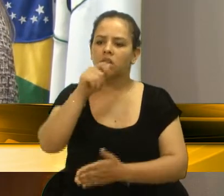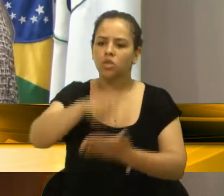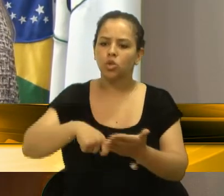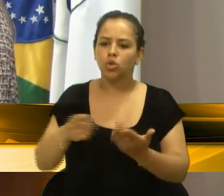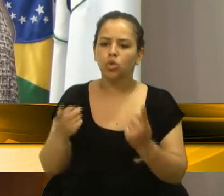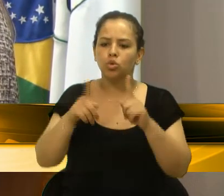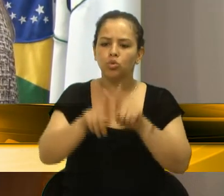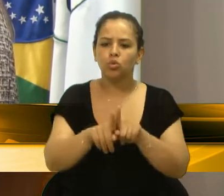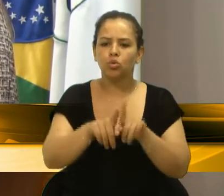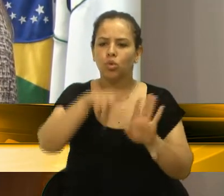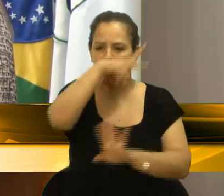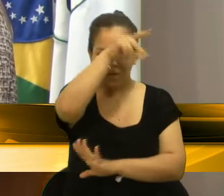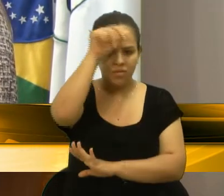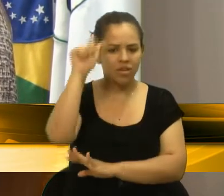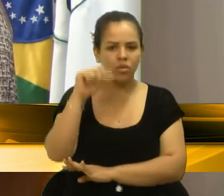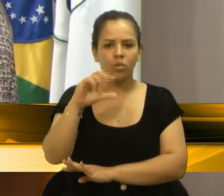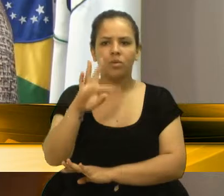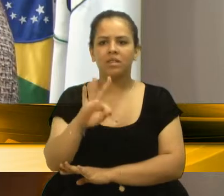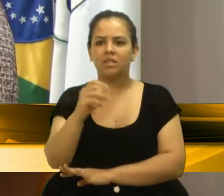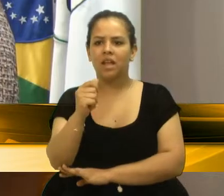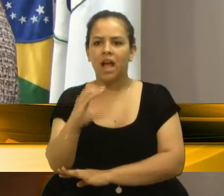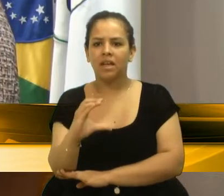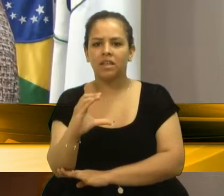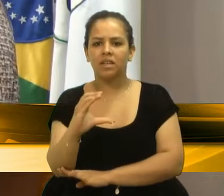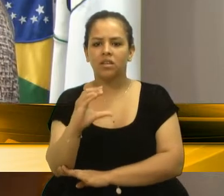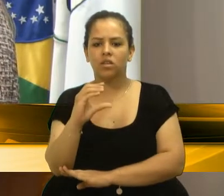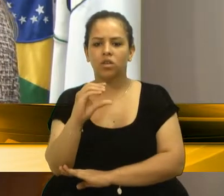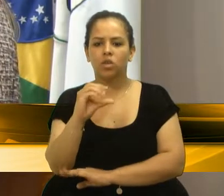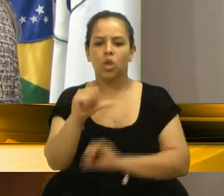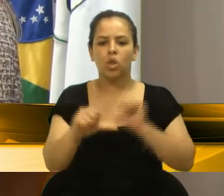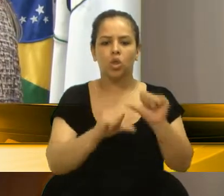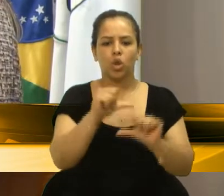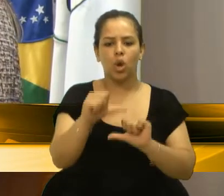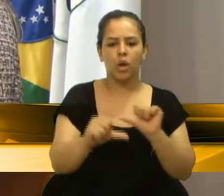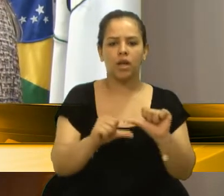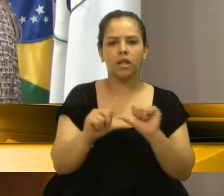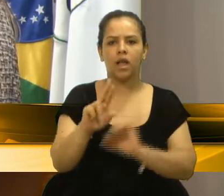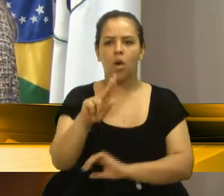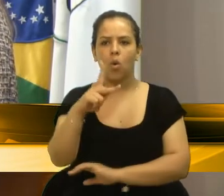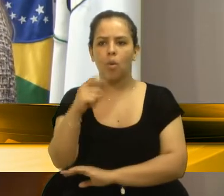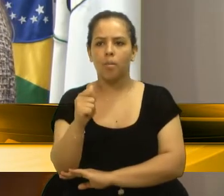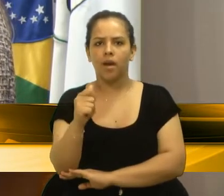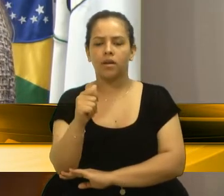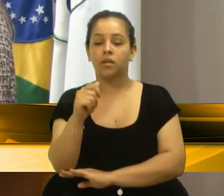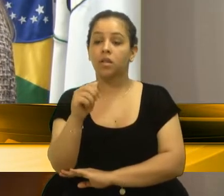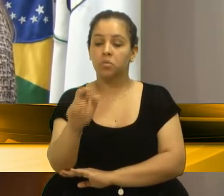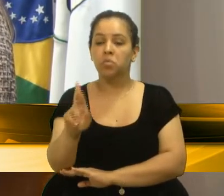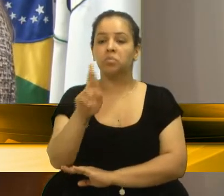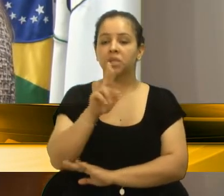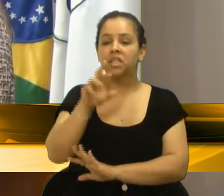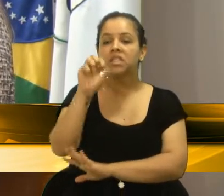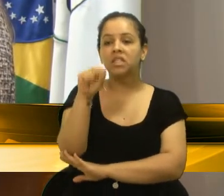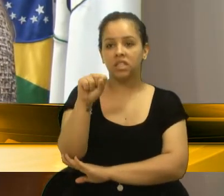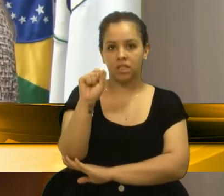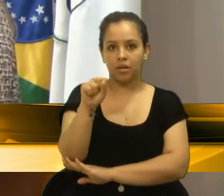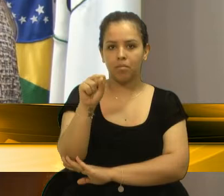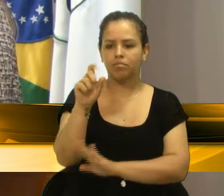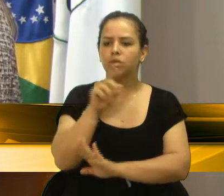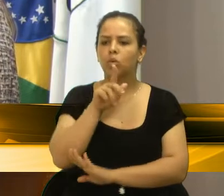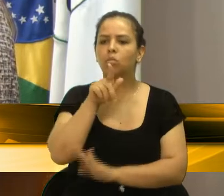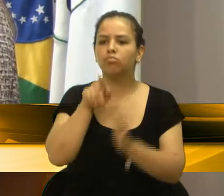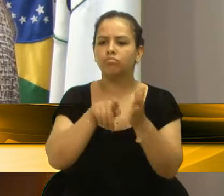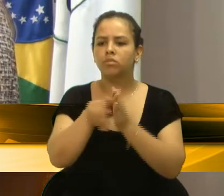prefeito um TAC referente à transformação da UPA? Sendo respondido que sim, foi-lhe perguntado se ele